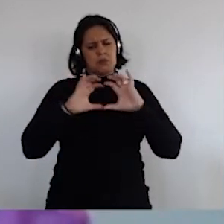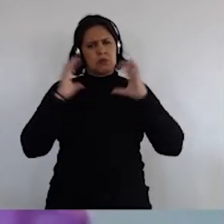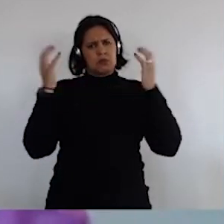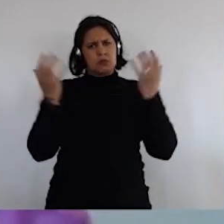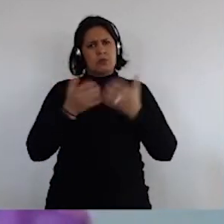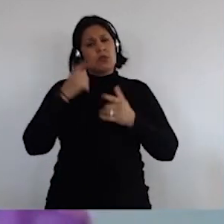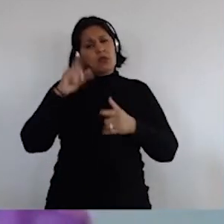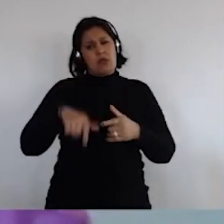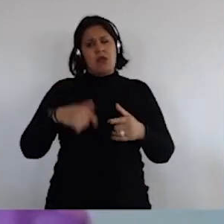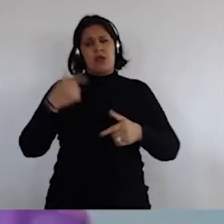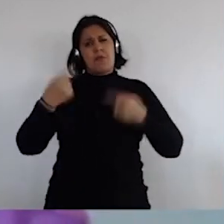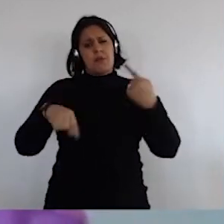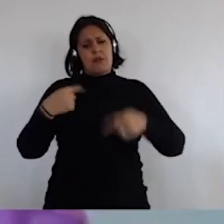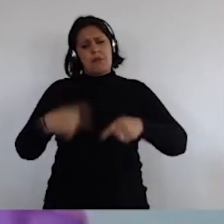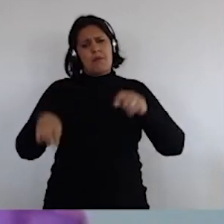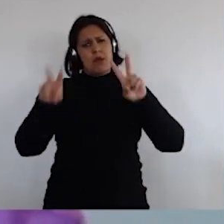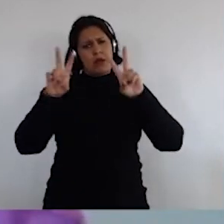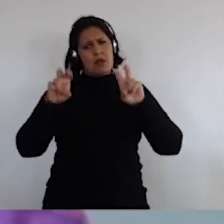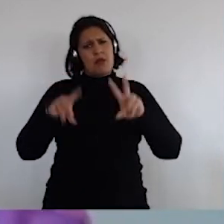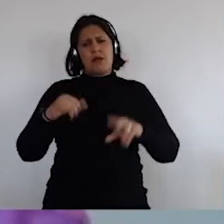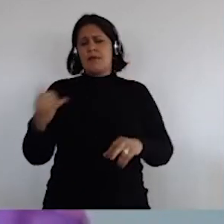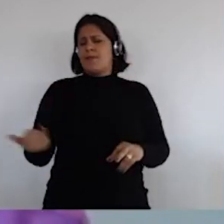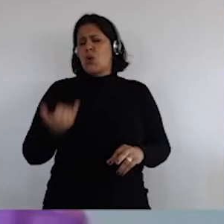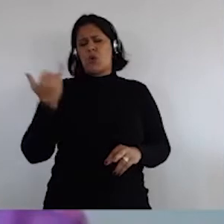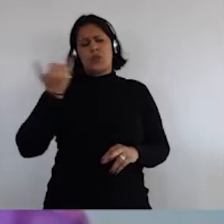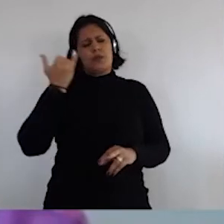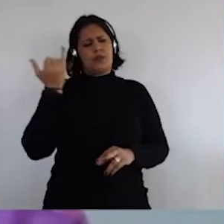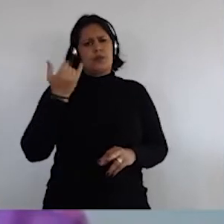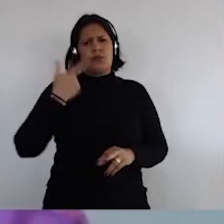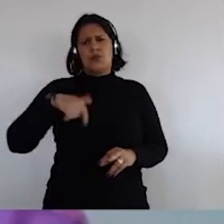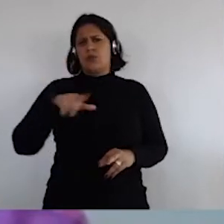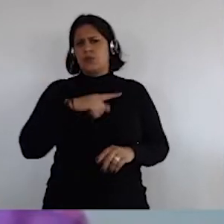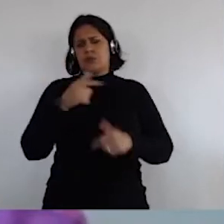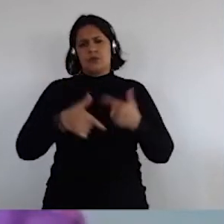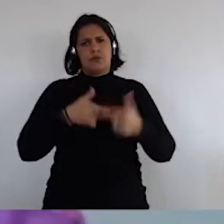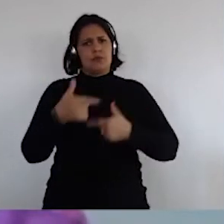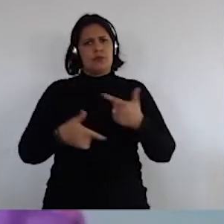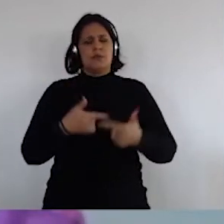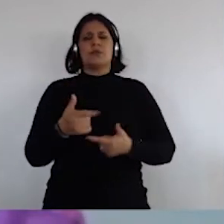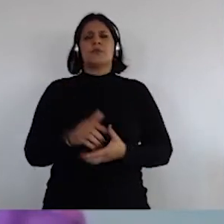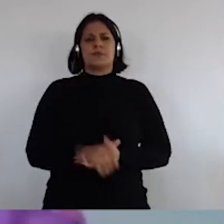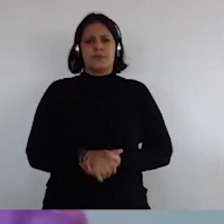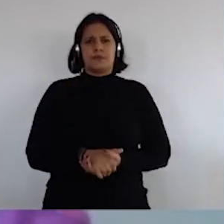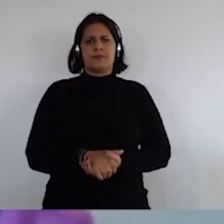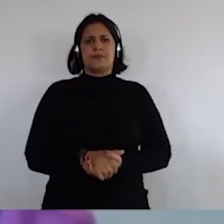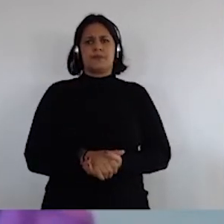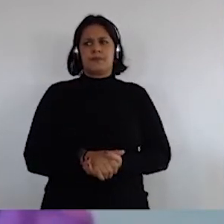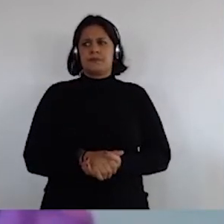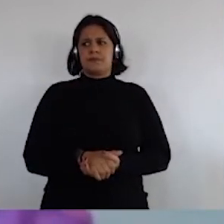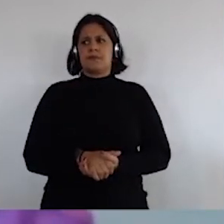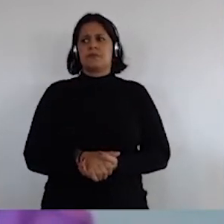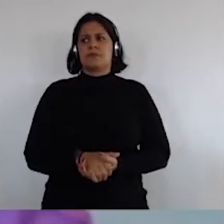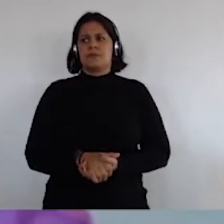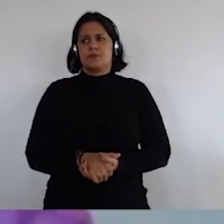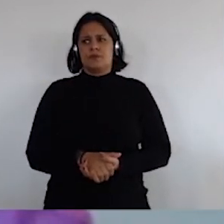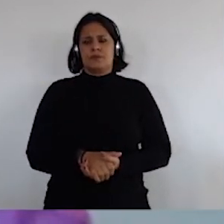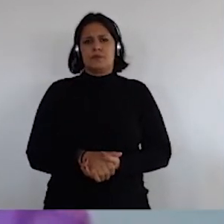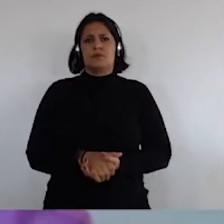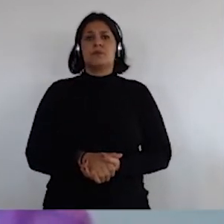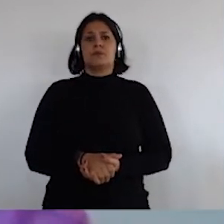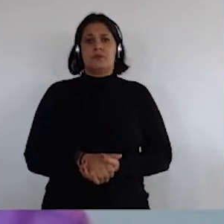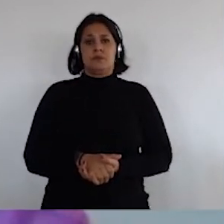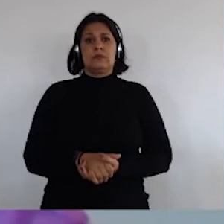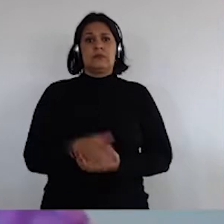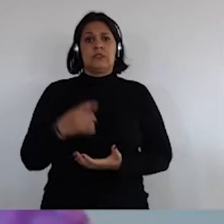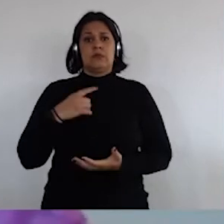tão importantes para o exercício do nosso dever, do nosso munus. As rápidas